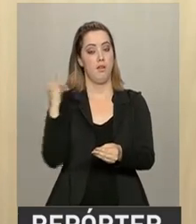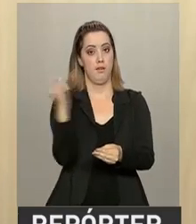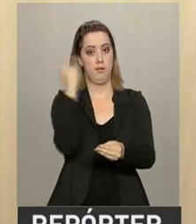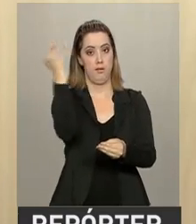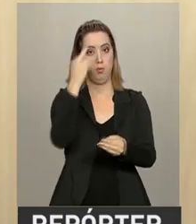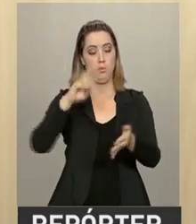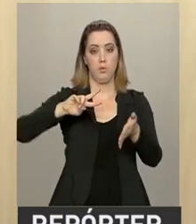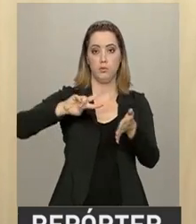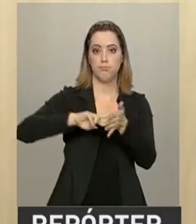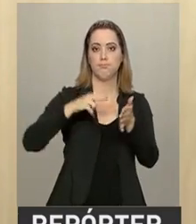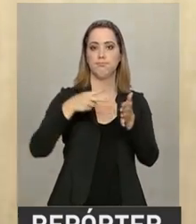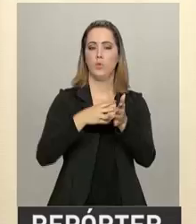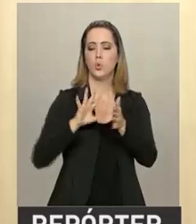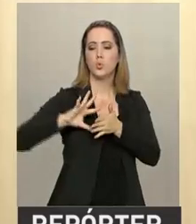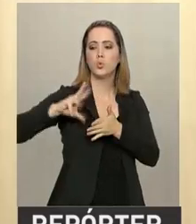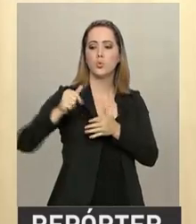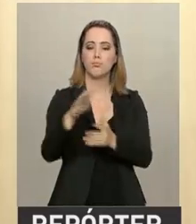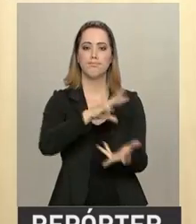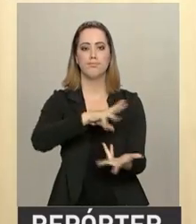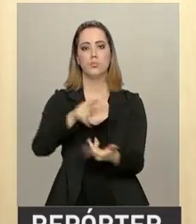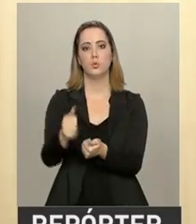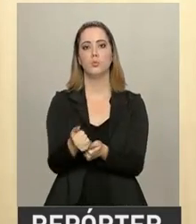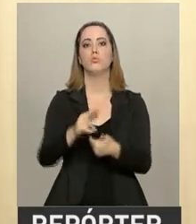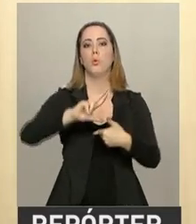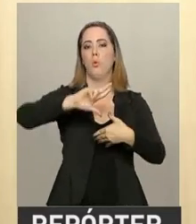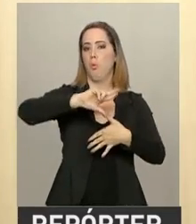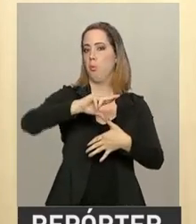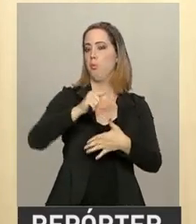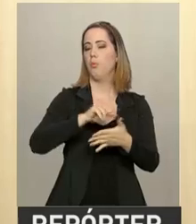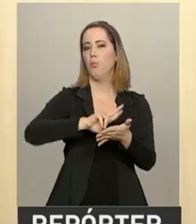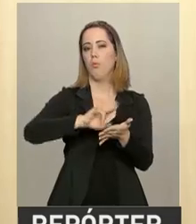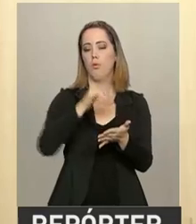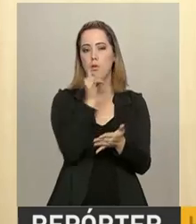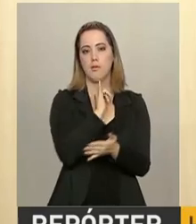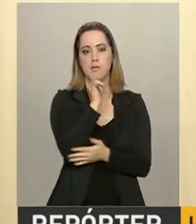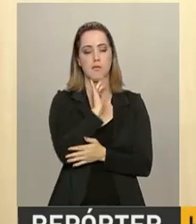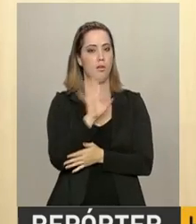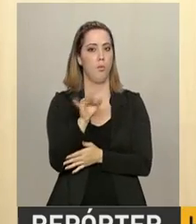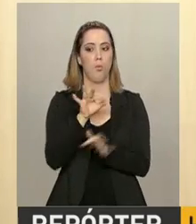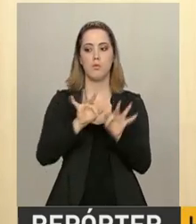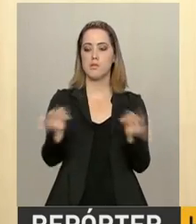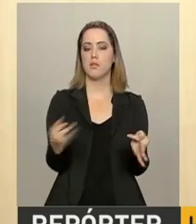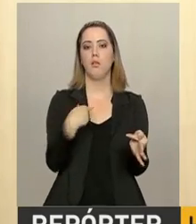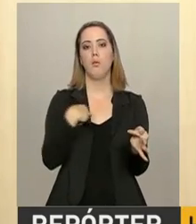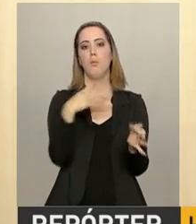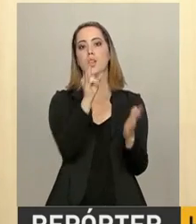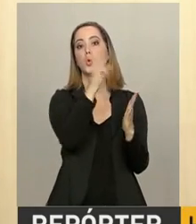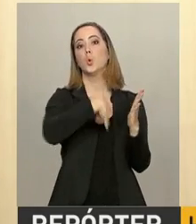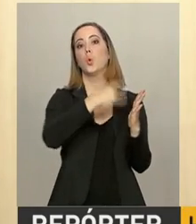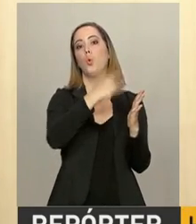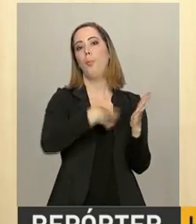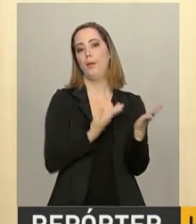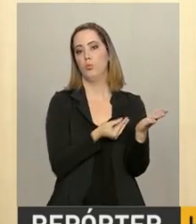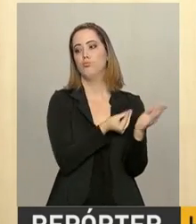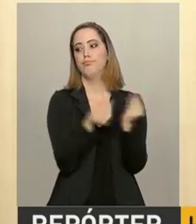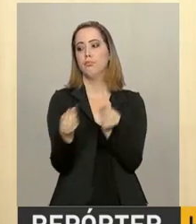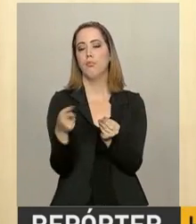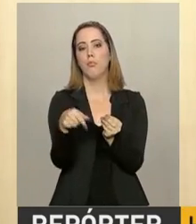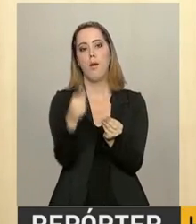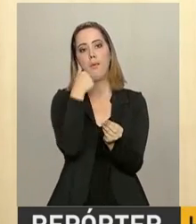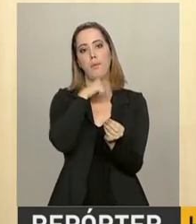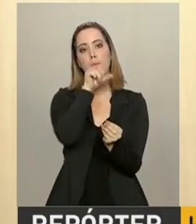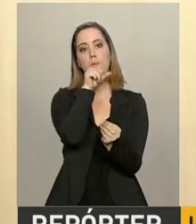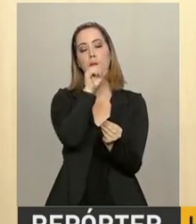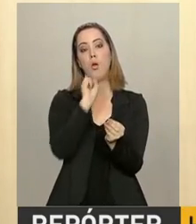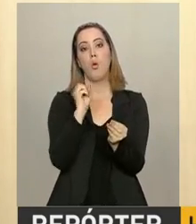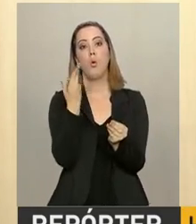países da América Latina e Caribe coisa simples acesso à documentação por exemplo nosso programa de documentação né ou a